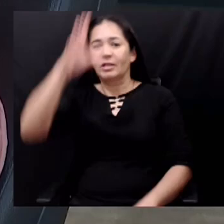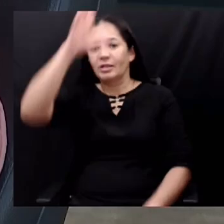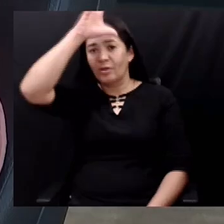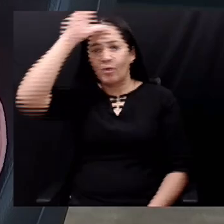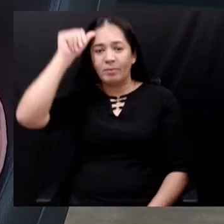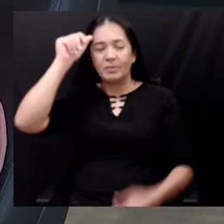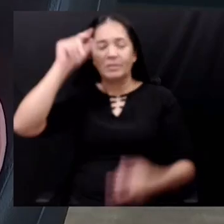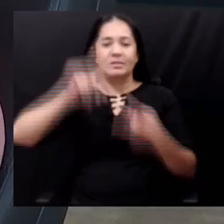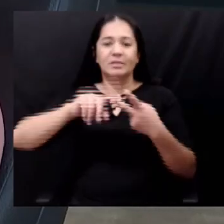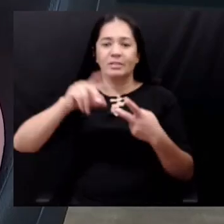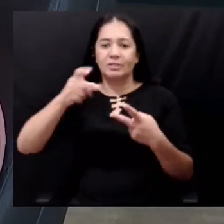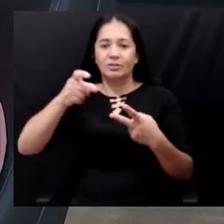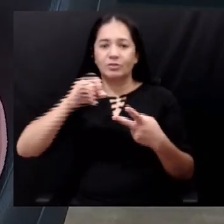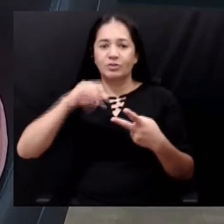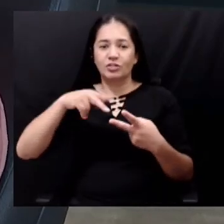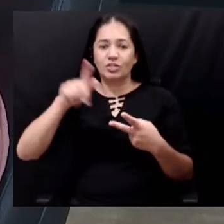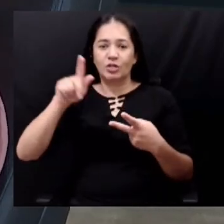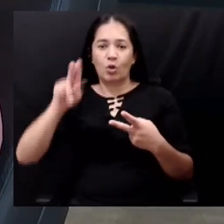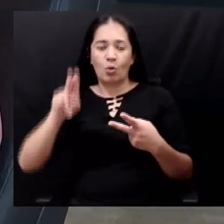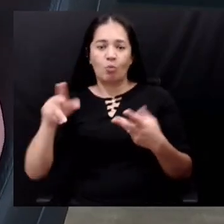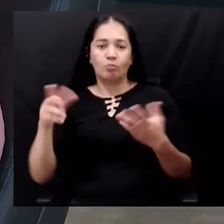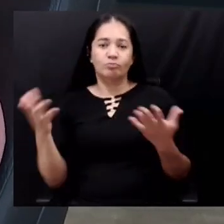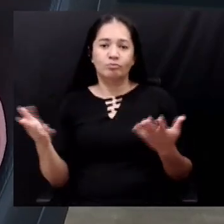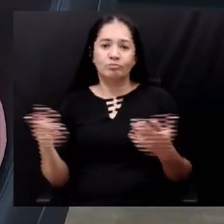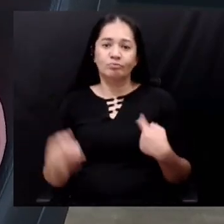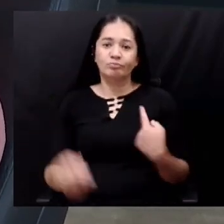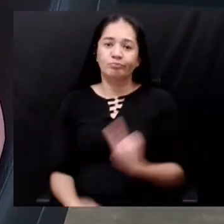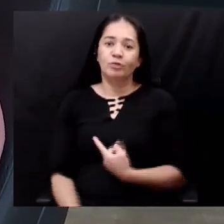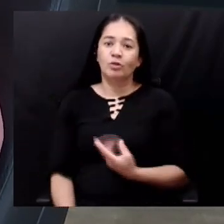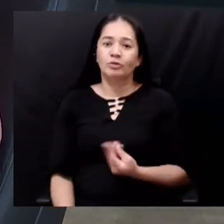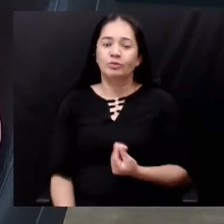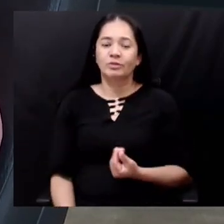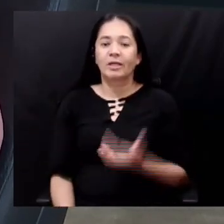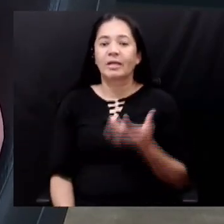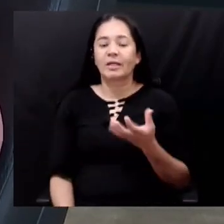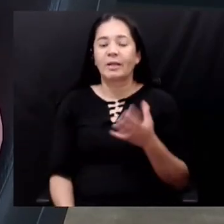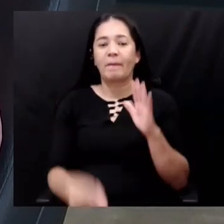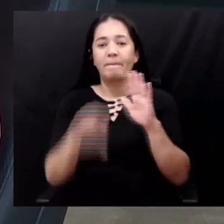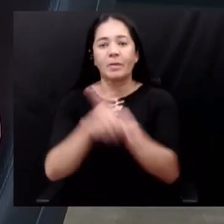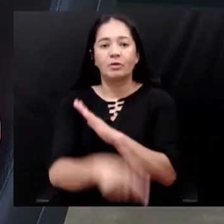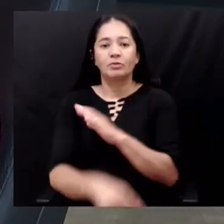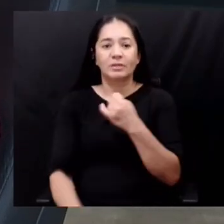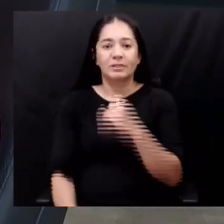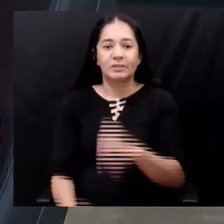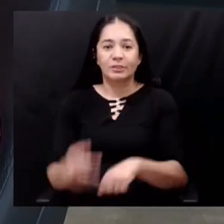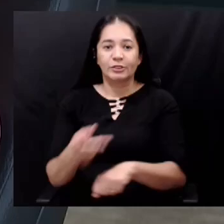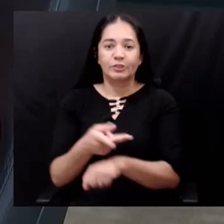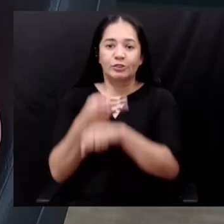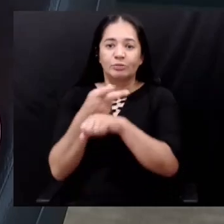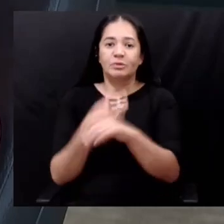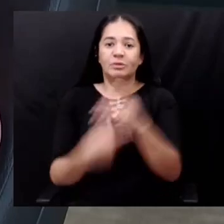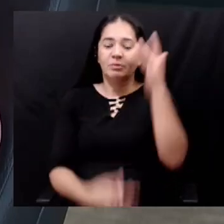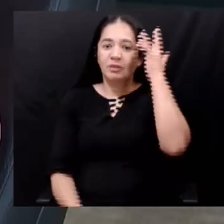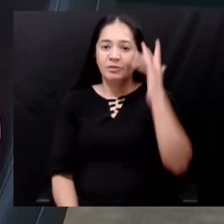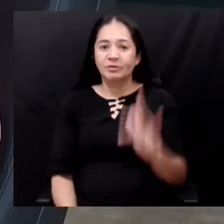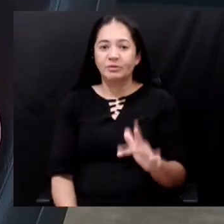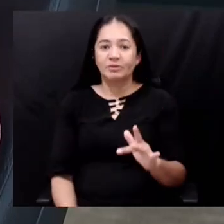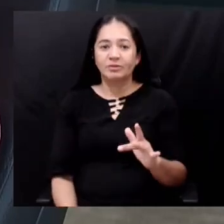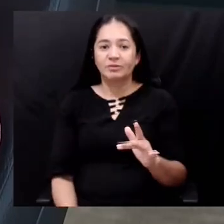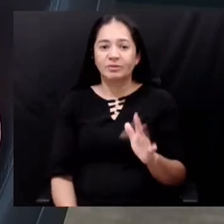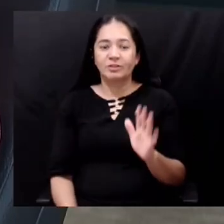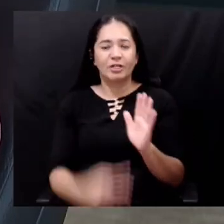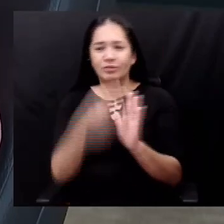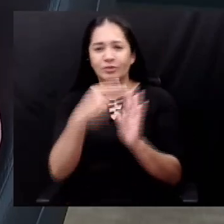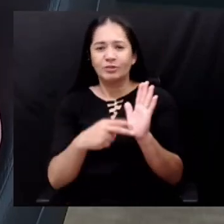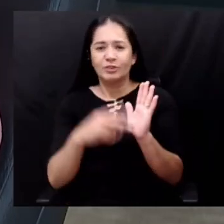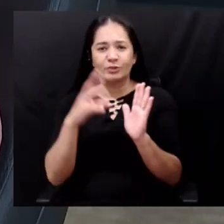federal. Então, nós queríamos perguntar se o prêmio, que eu não sabia no edital, eu não consegui ler sobre o prêmio, mas